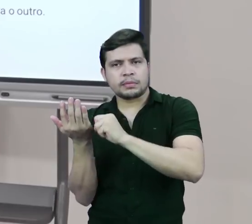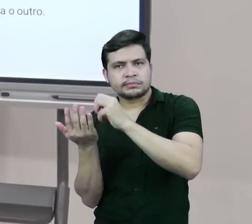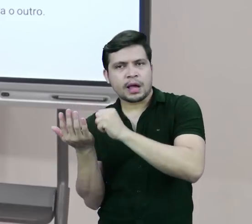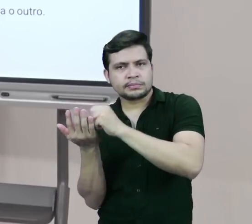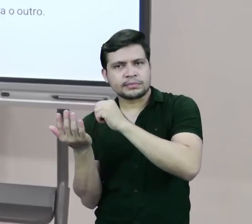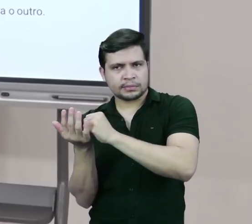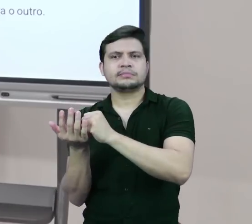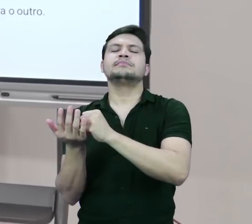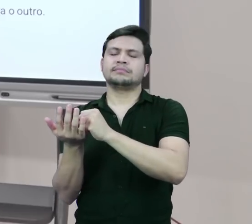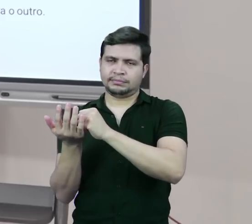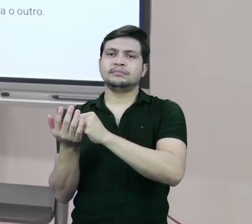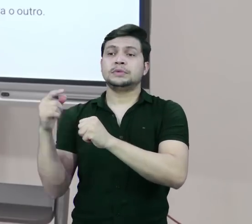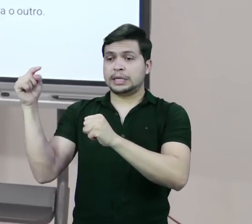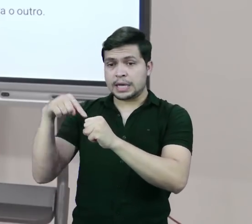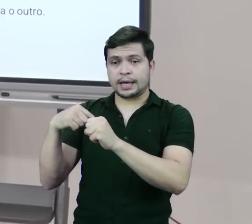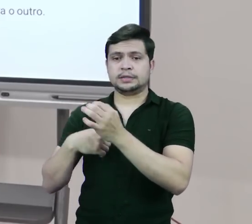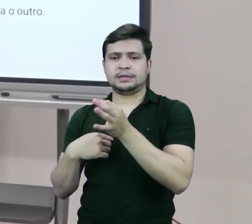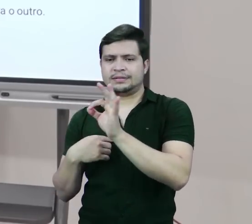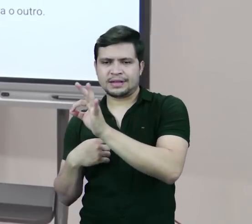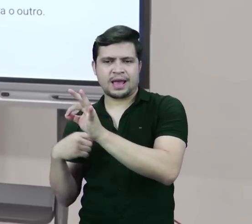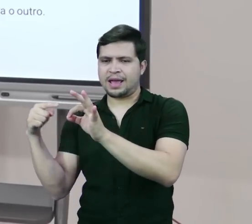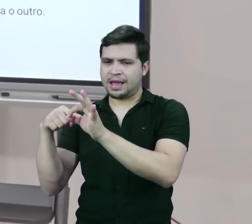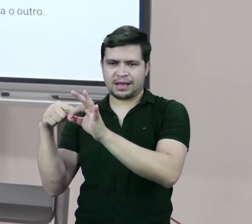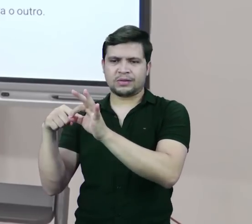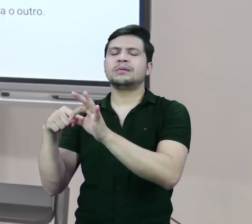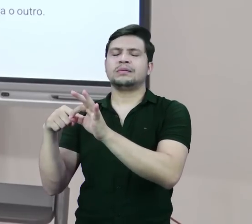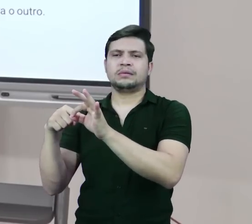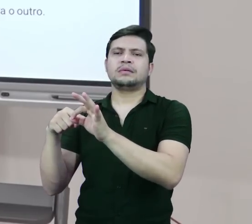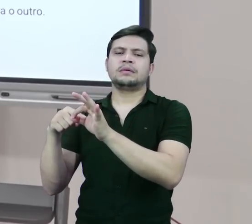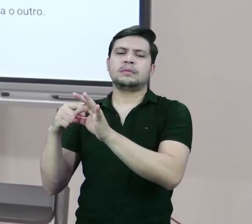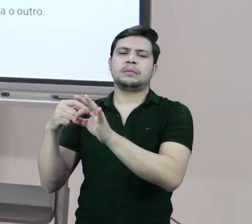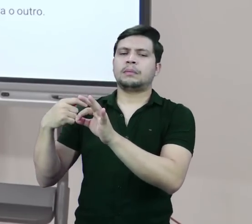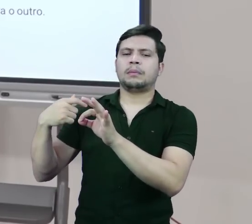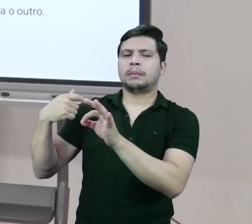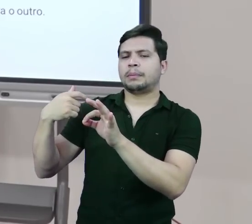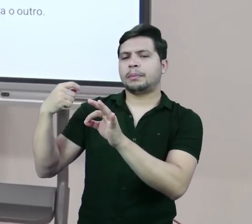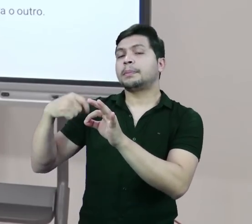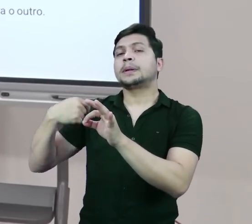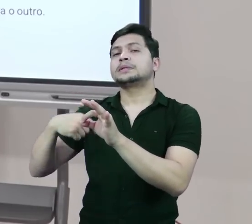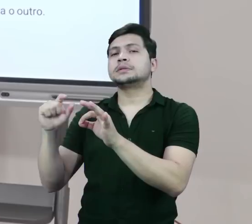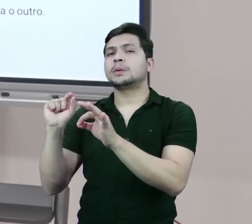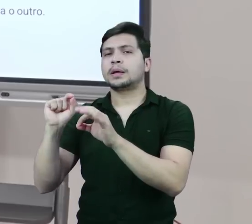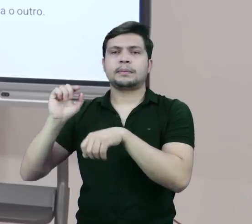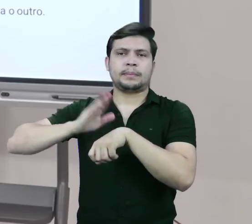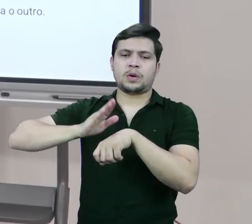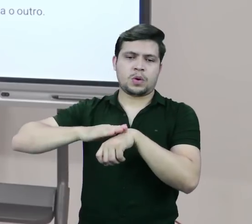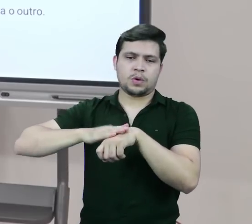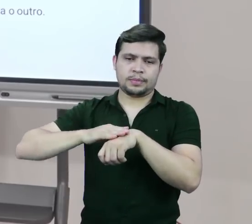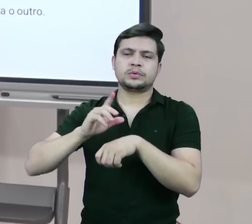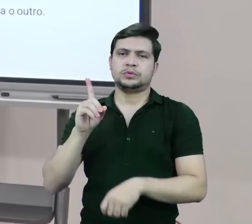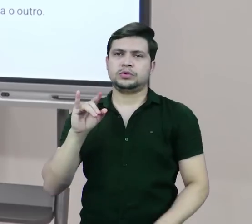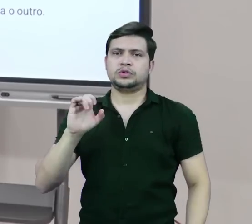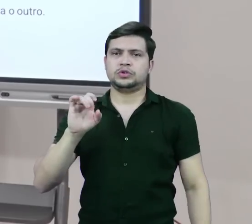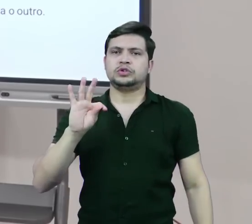tá certo? E esses insetos, né, heterotróficos, não produzem o seu próprio alimento, eles precisam obter o alimento